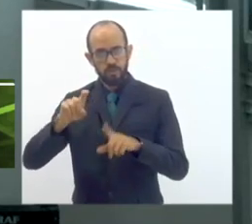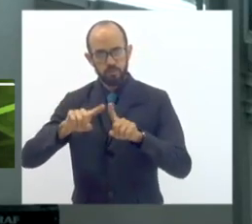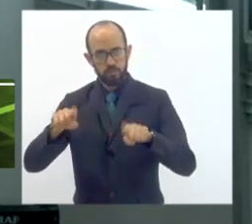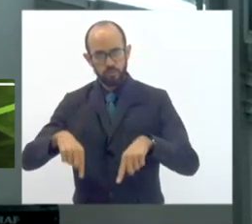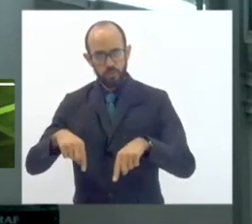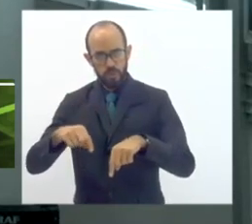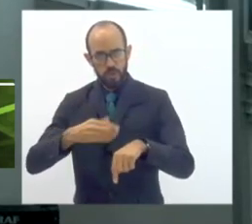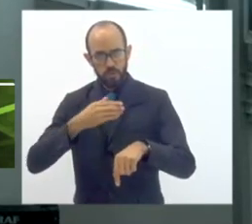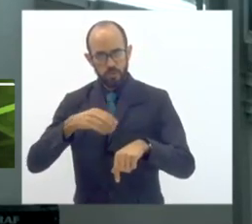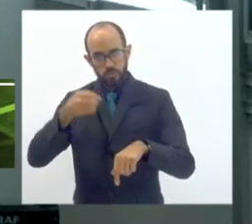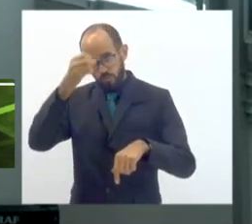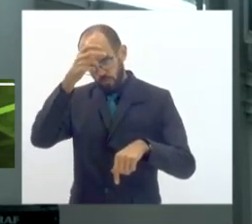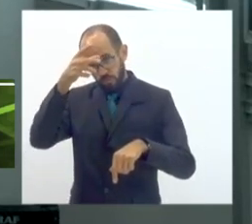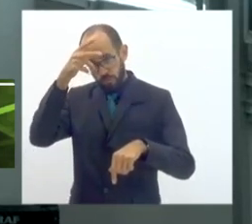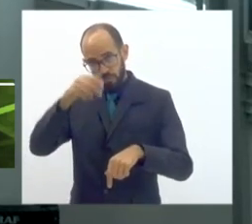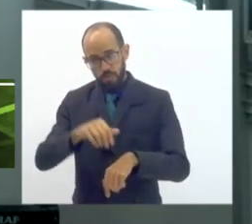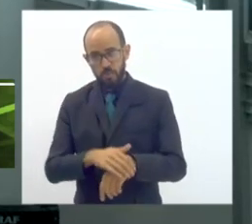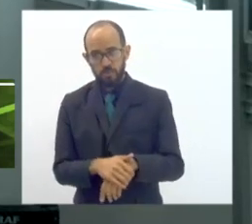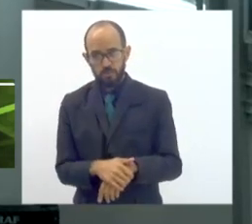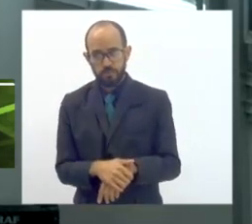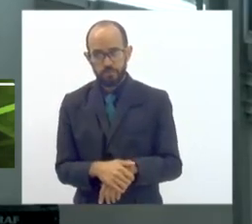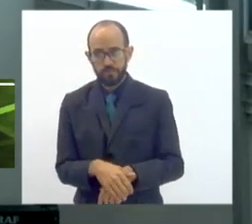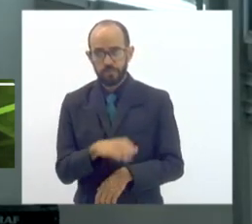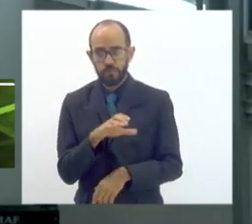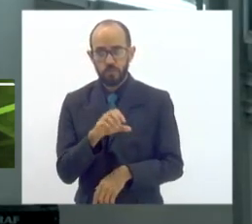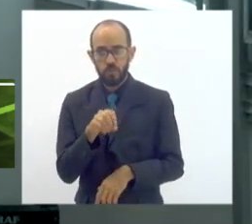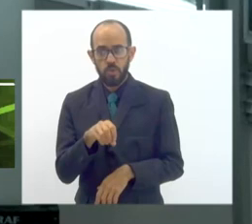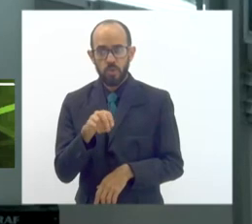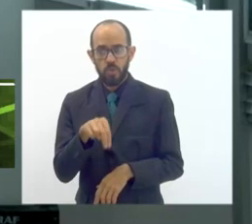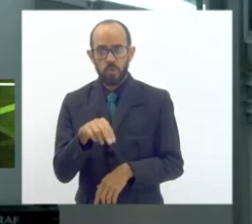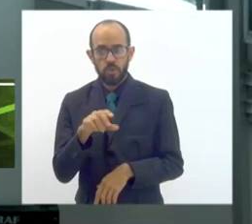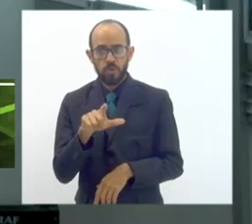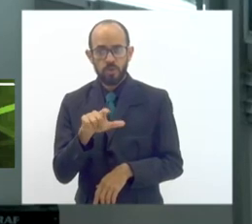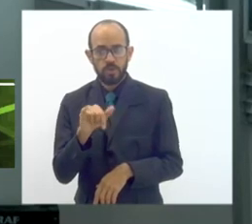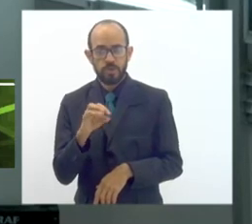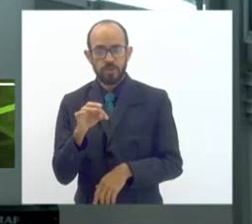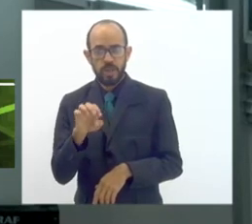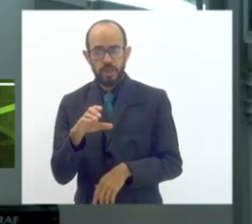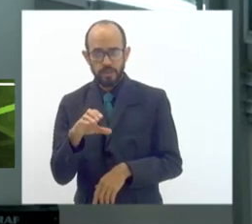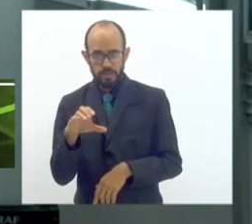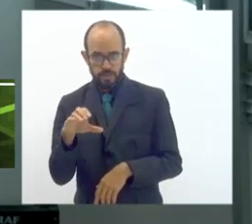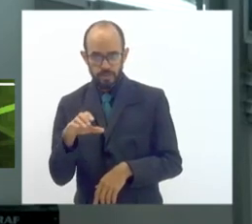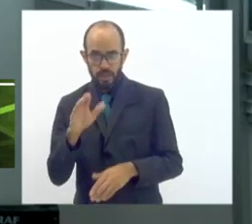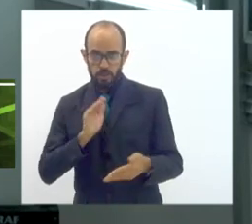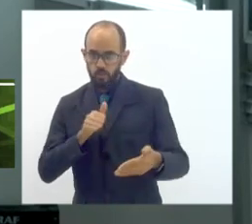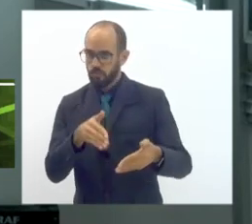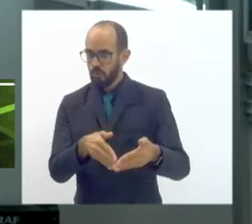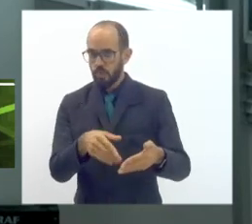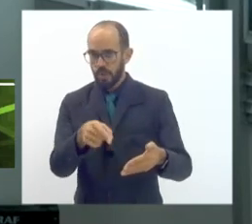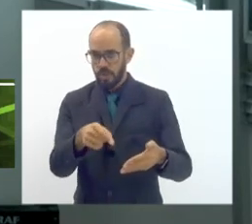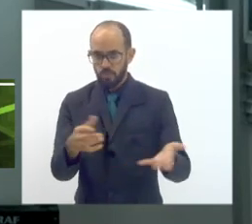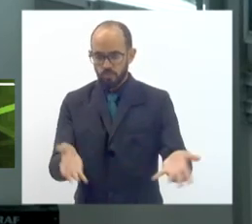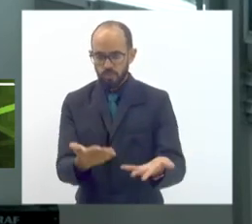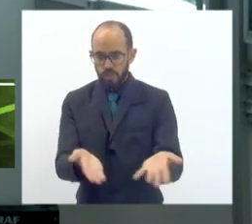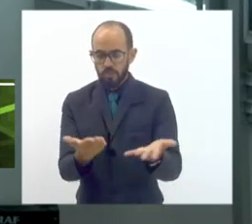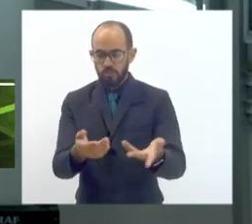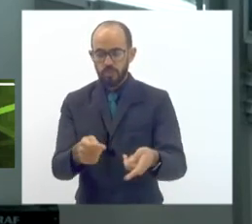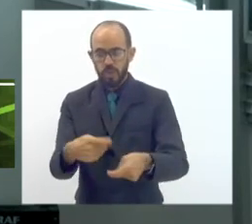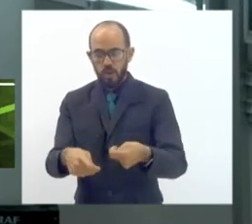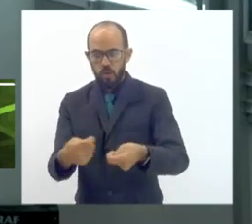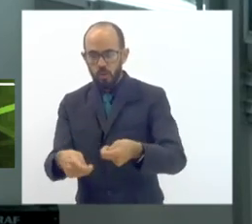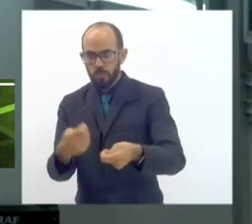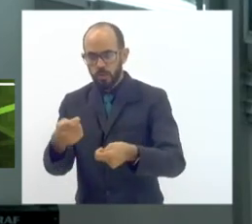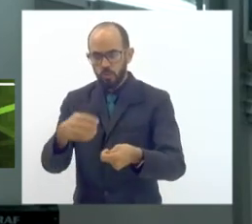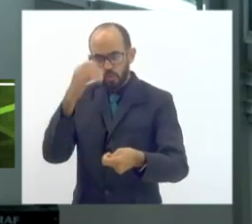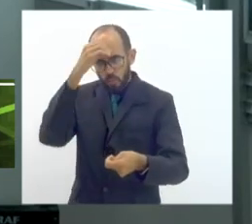do Conleste. Conlestec. O Conlestec é o programa direcionado para incentivar a economia do conhecimento em